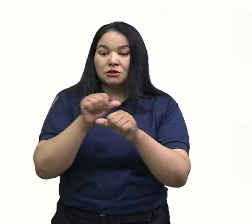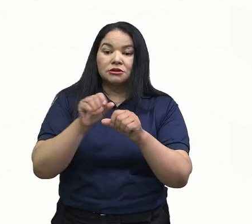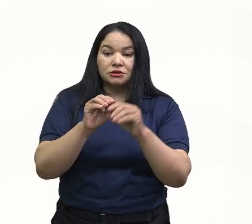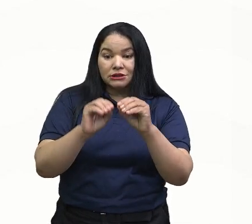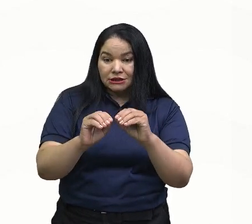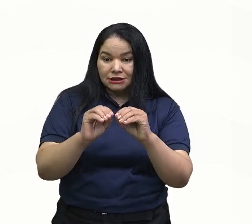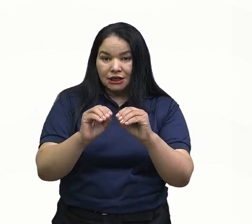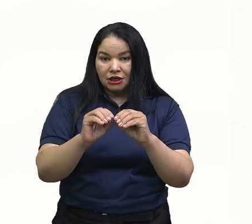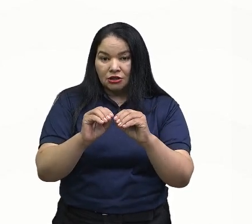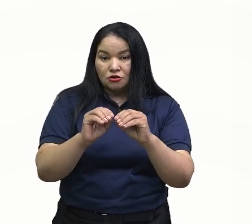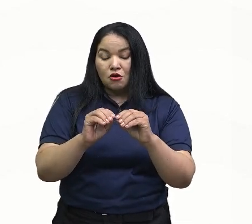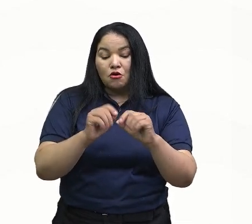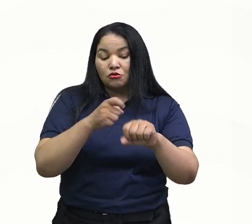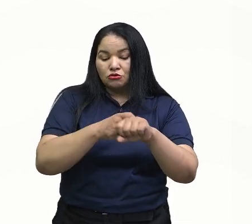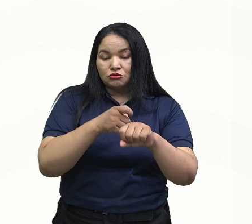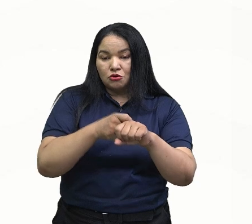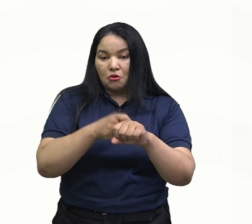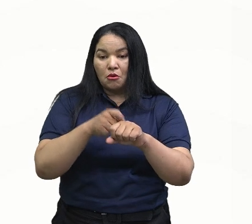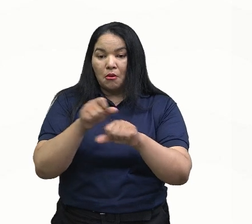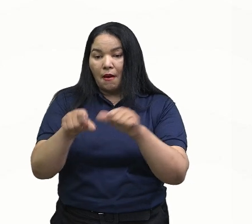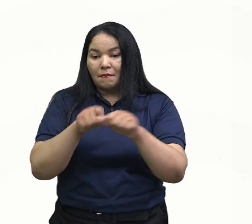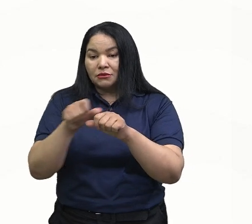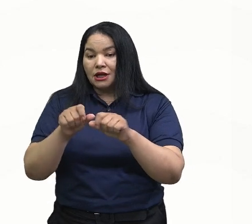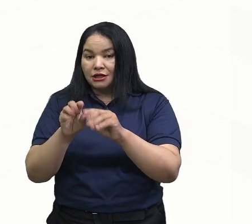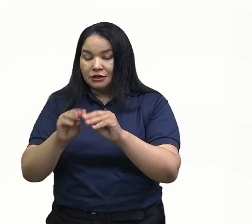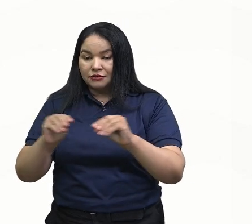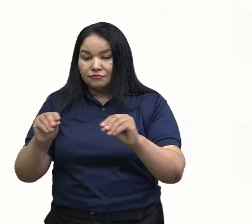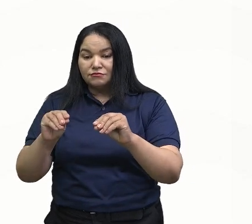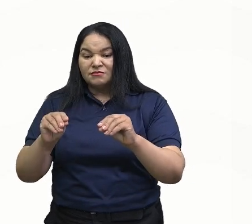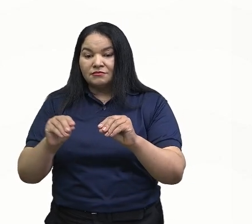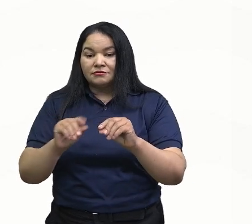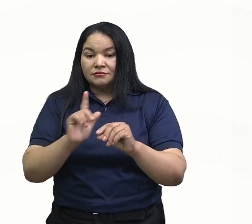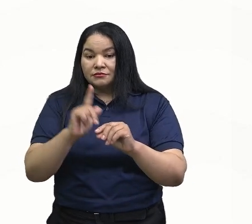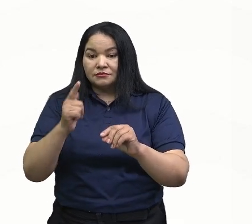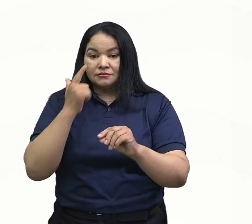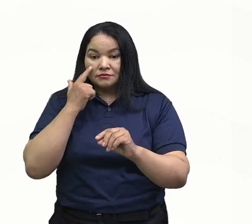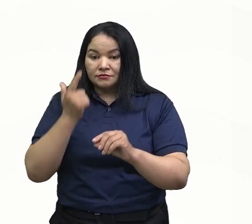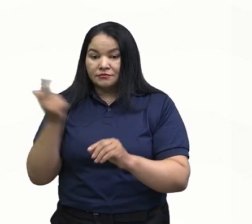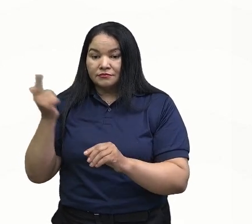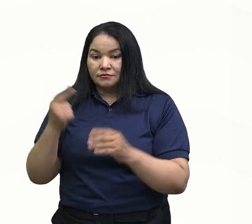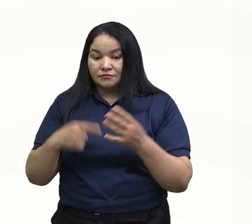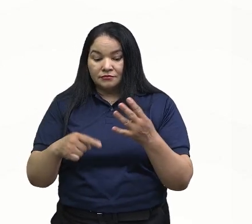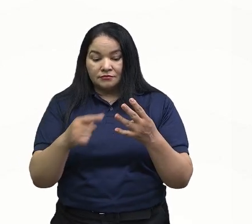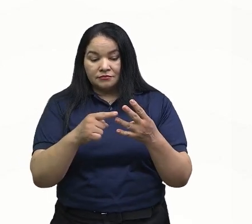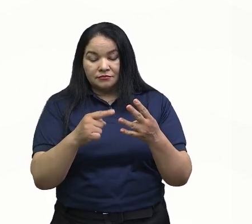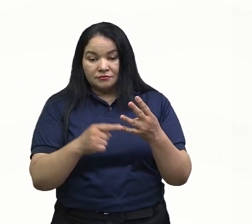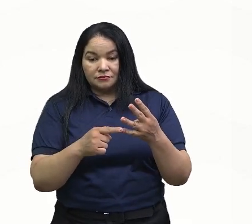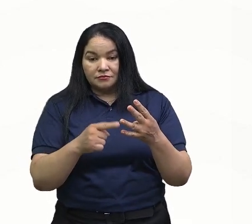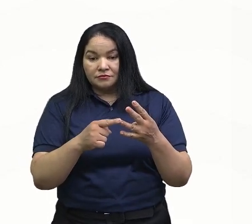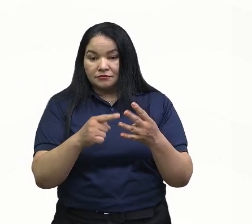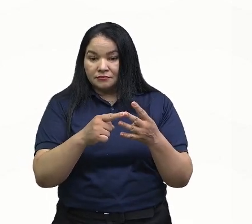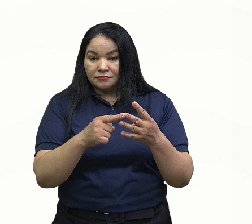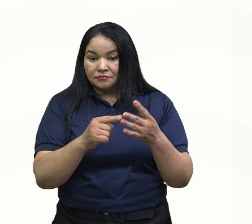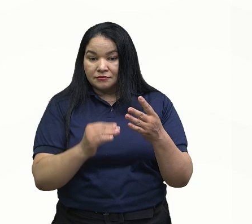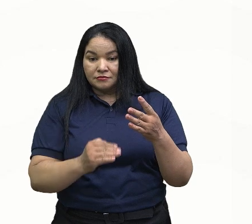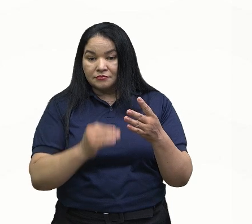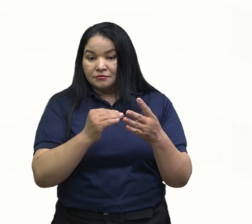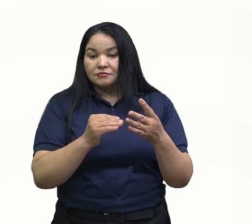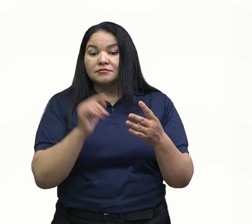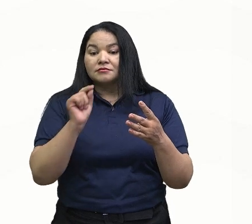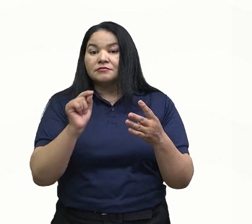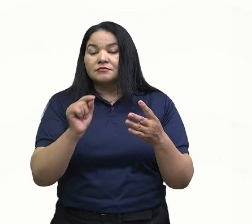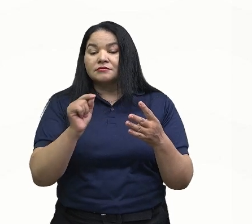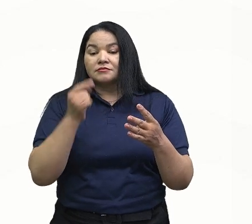temperatura. Já gases como nitrogênio, oxigênio, hidrogênio, a temperatura, né, para essa transição, ela